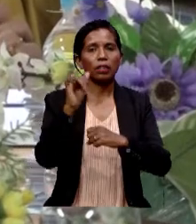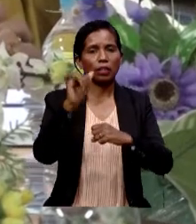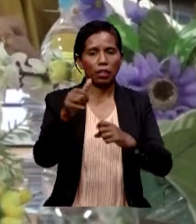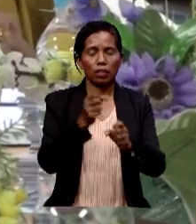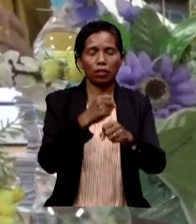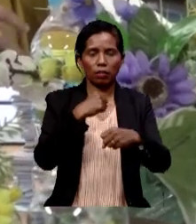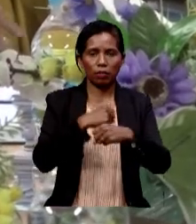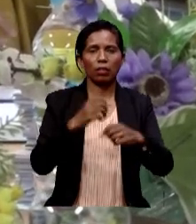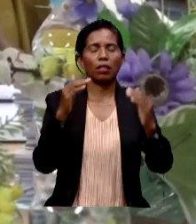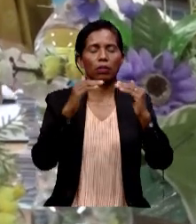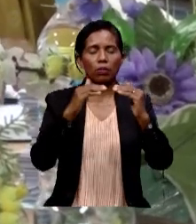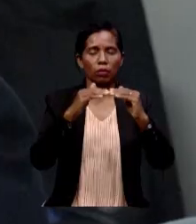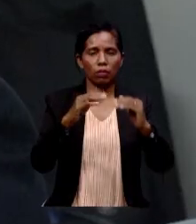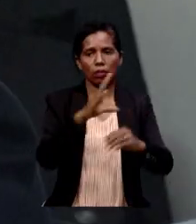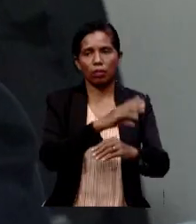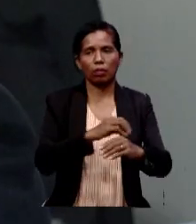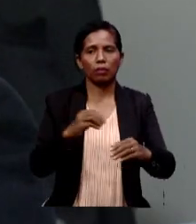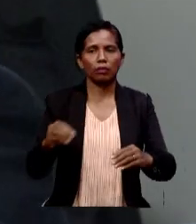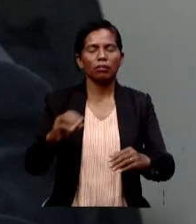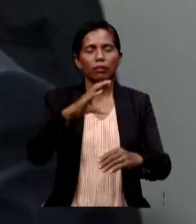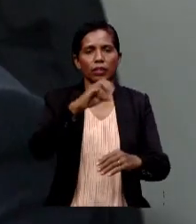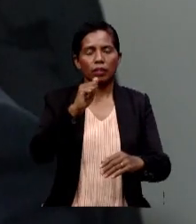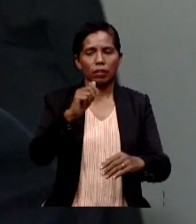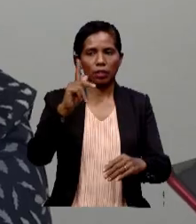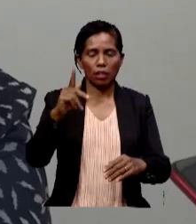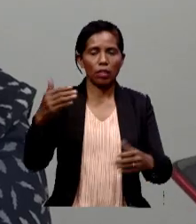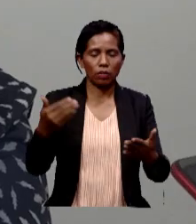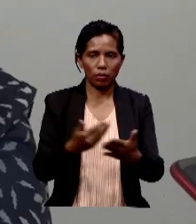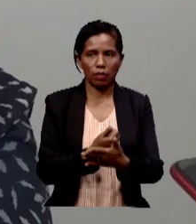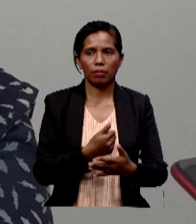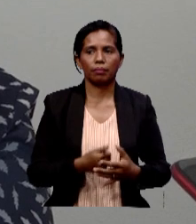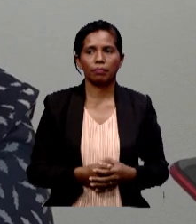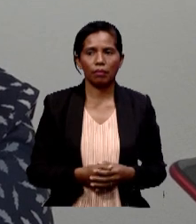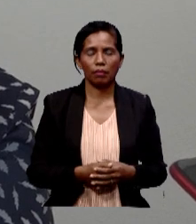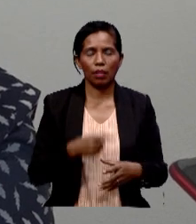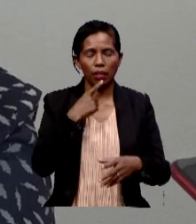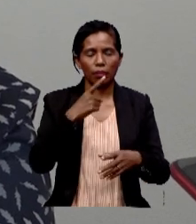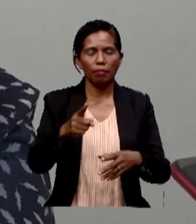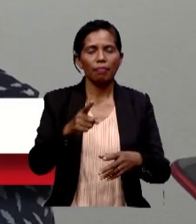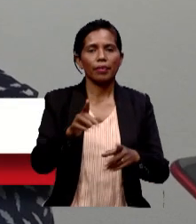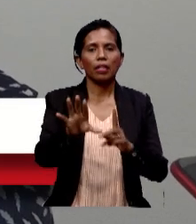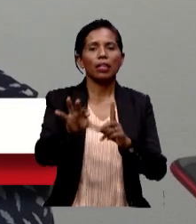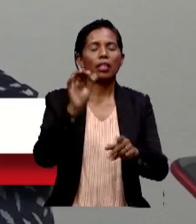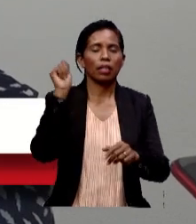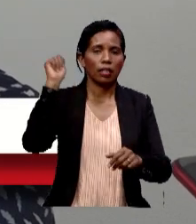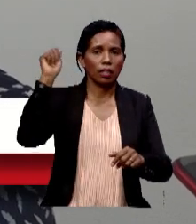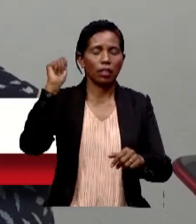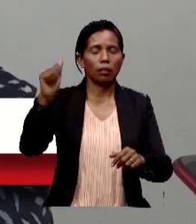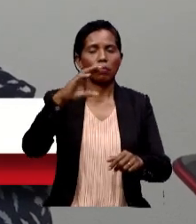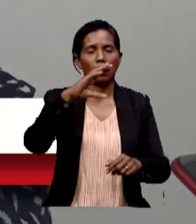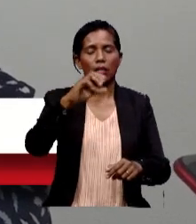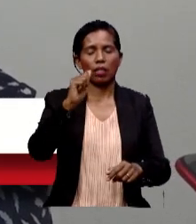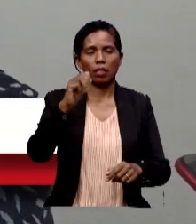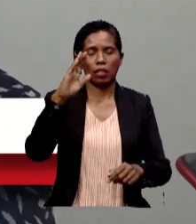diálogo consenso legitimidade para o comissário Kak Fong. Boa tida, candidato para Kak, né? Iniciativa